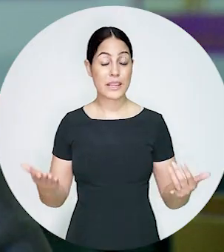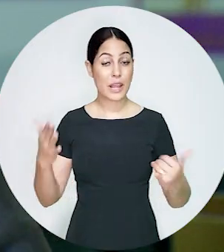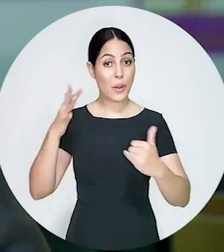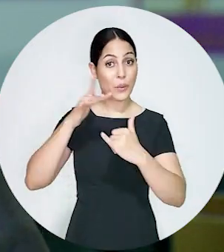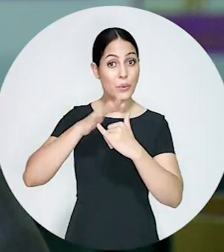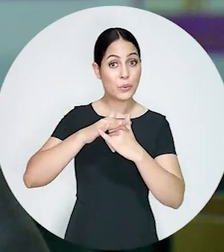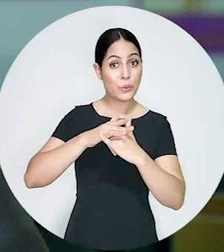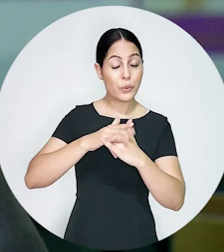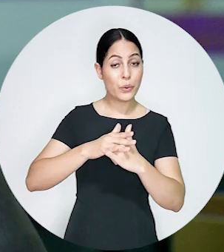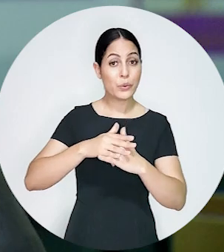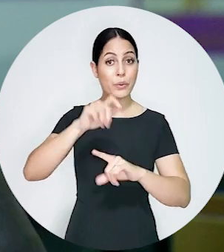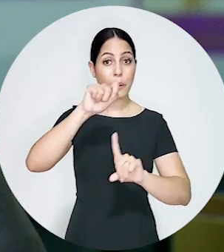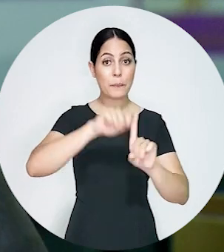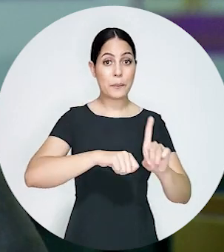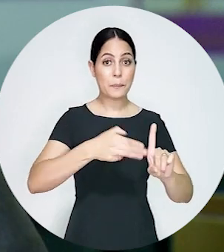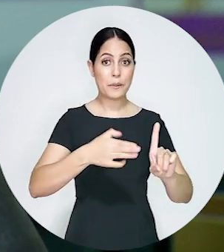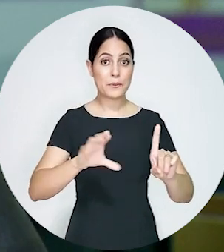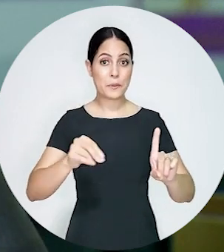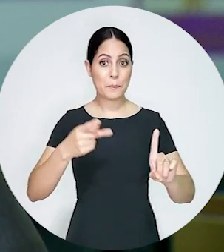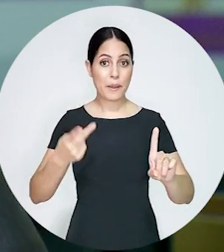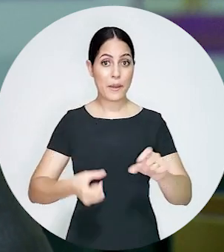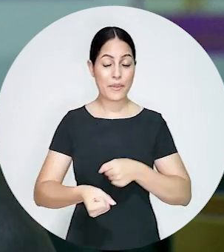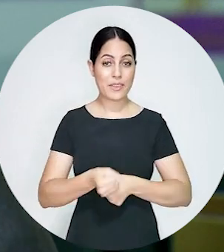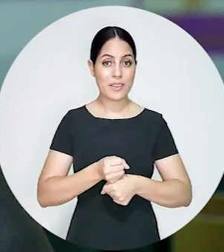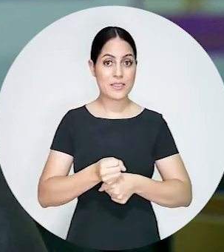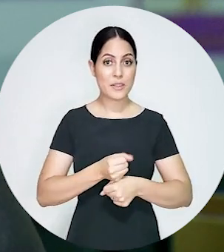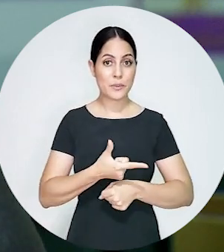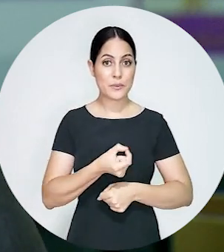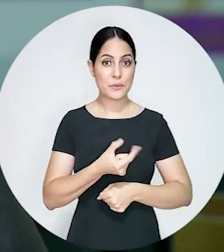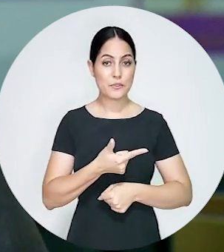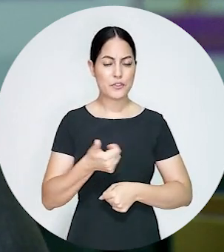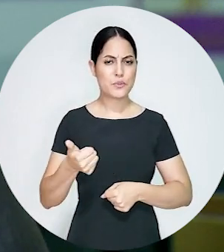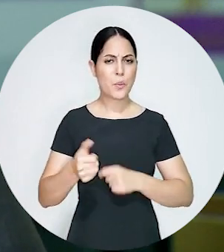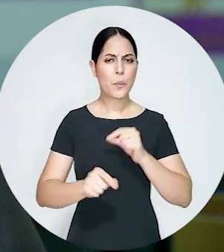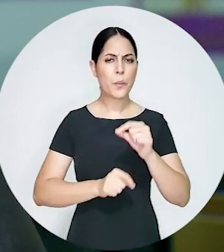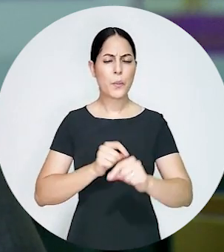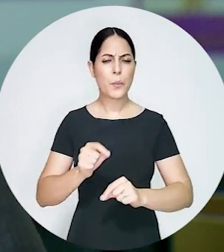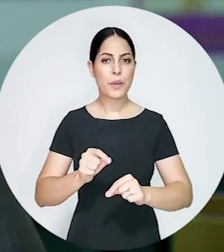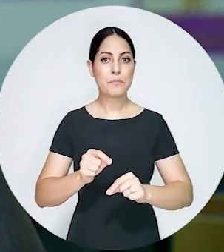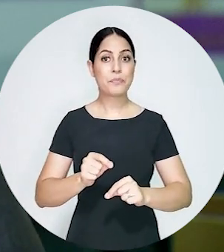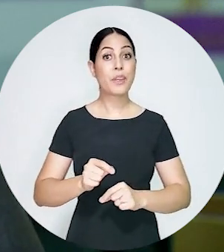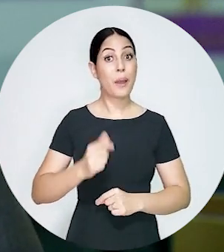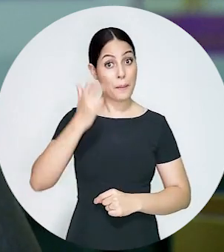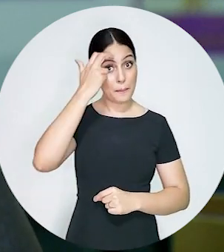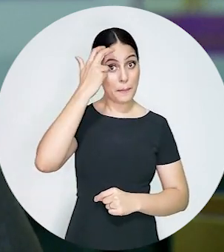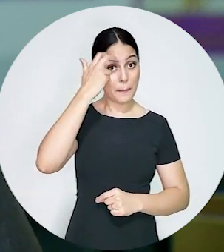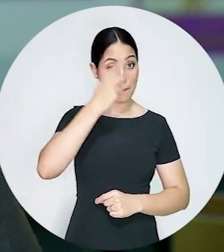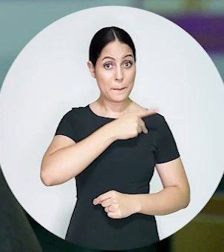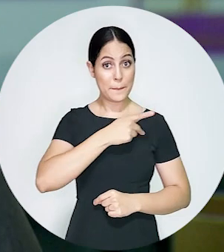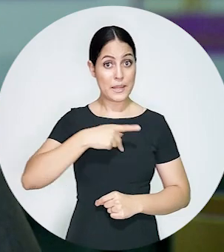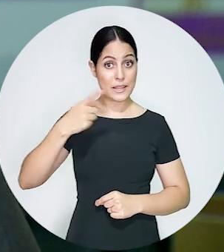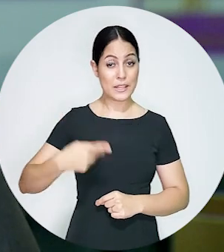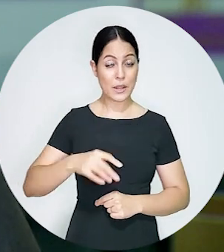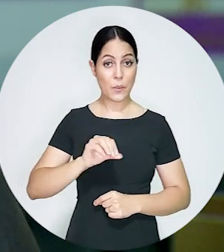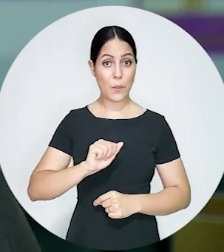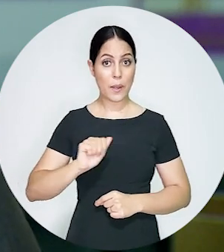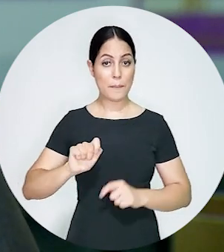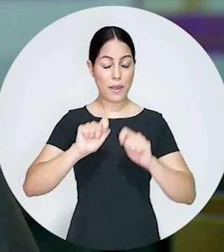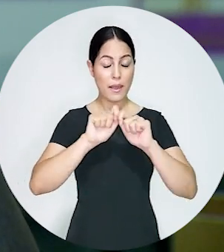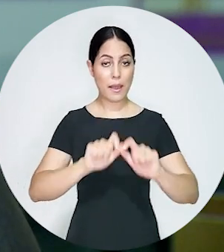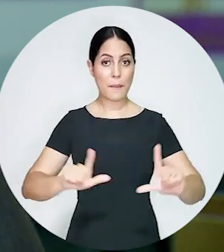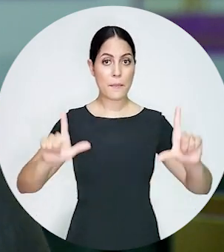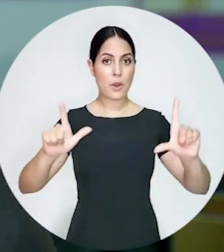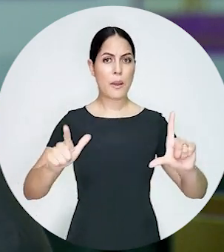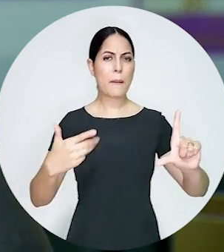Estreou no YouTube da OAB Nacional em maio deste ano o Papo em Ordem, uma série de lives em que o presidente nacional da OAB, Felipe